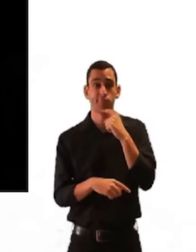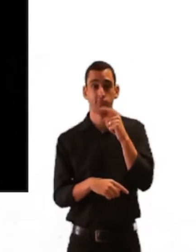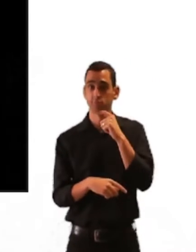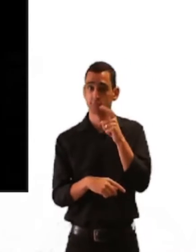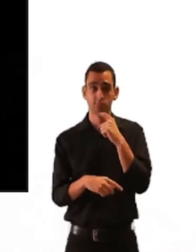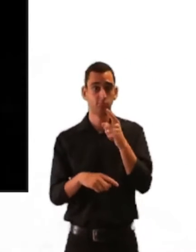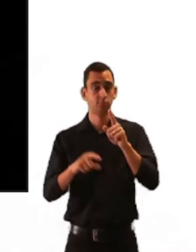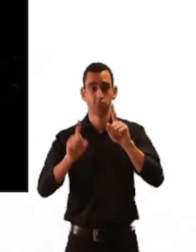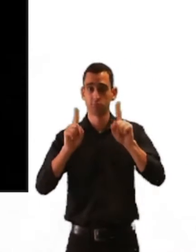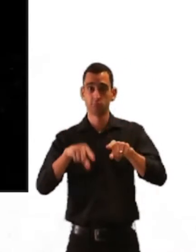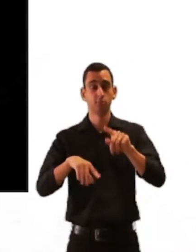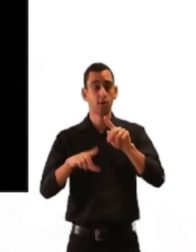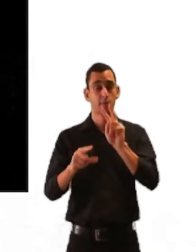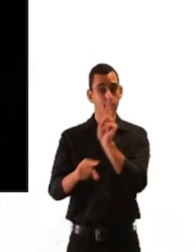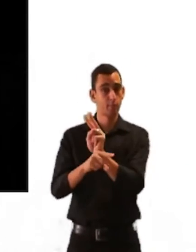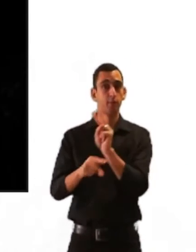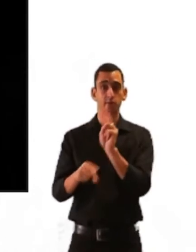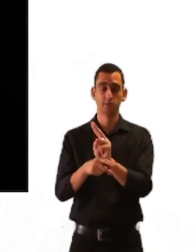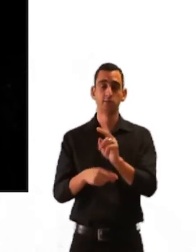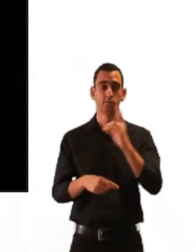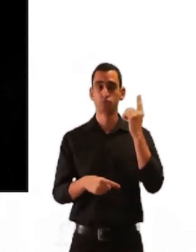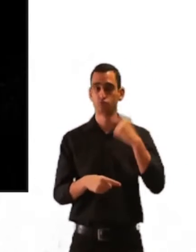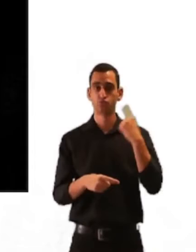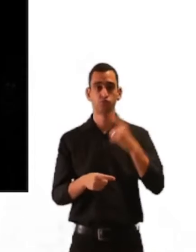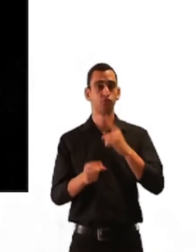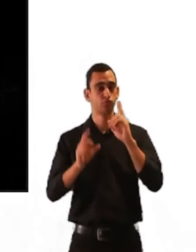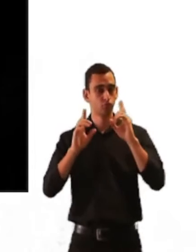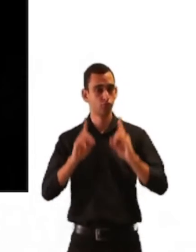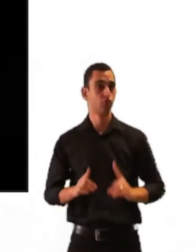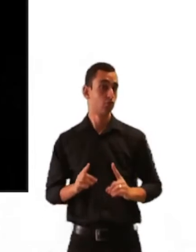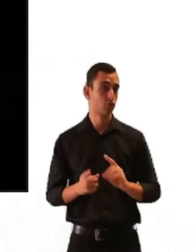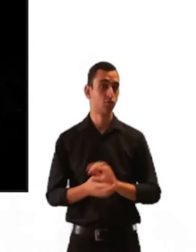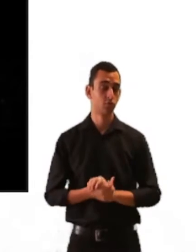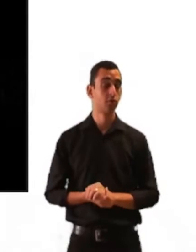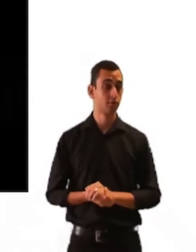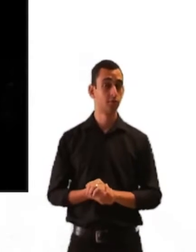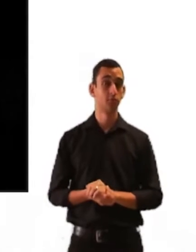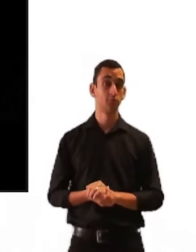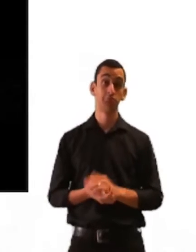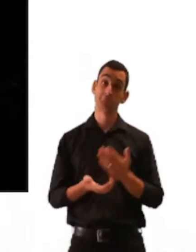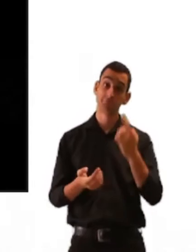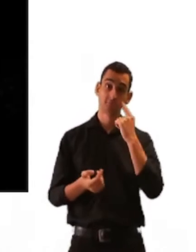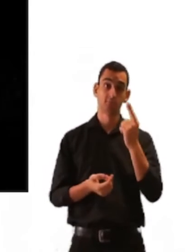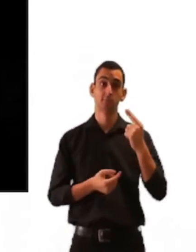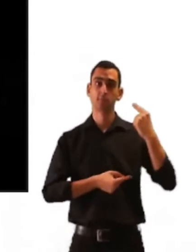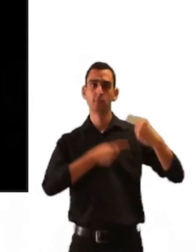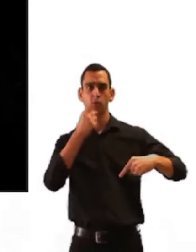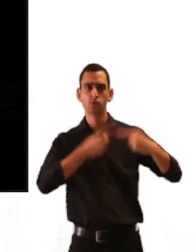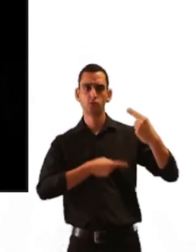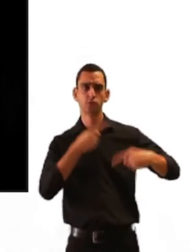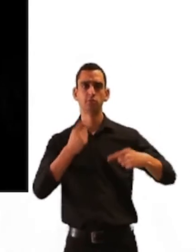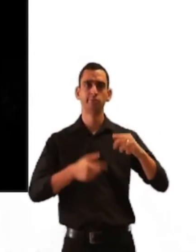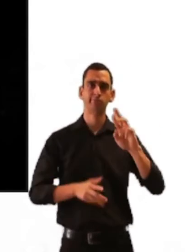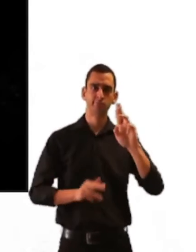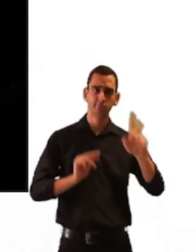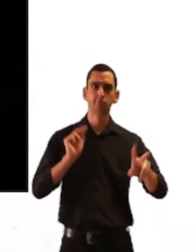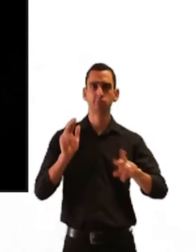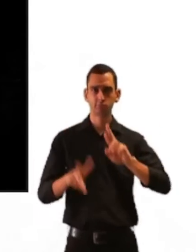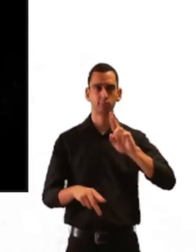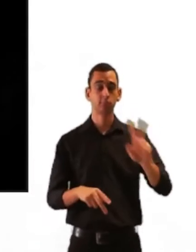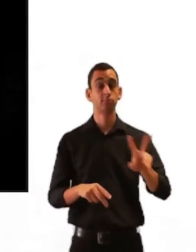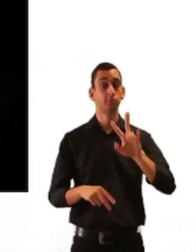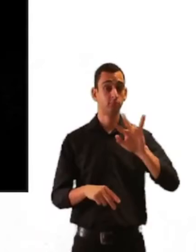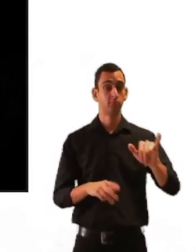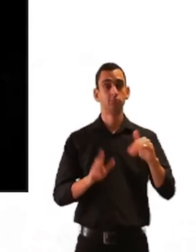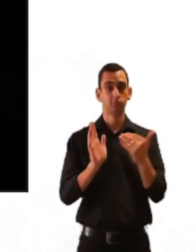de proteção do direito. Então, olha como a discussão ela vai tomando proporções, né? Modelo legalista,